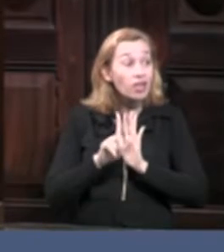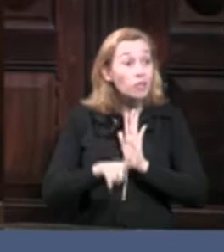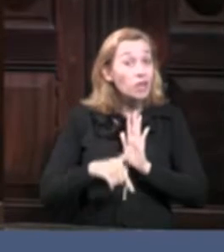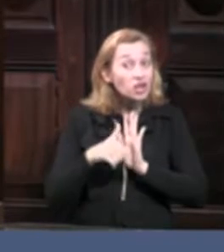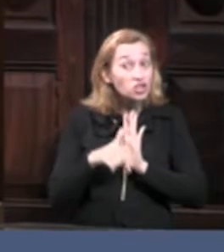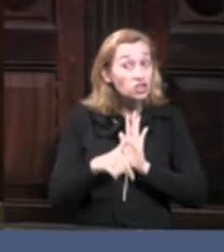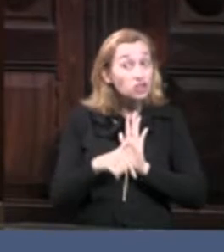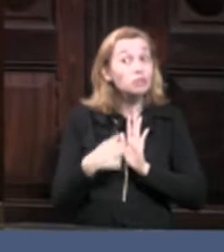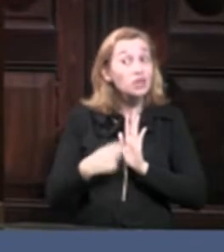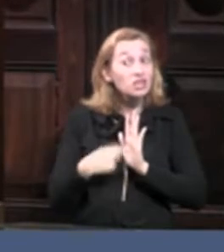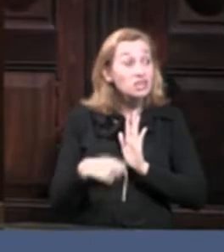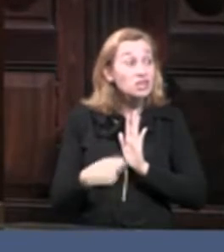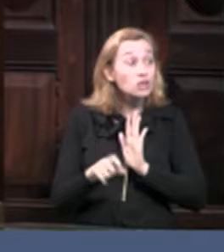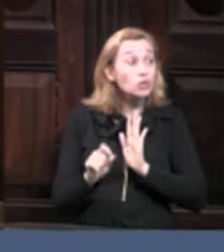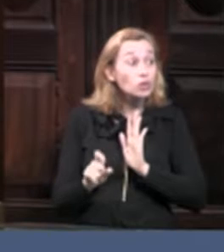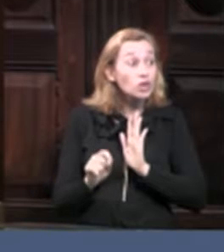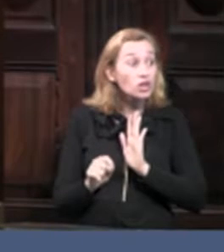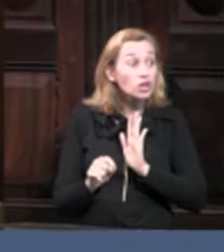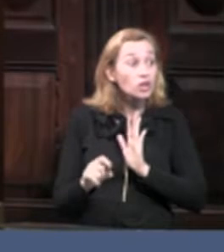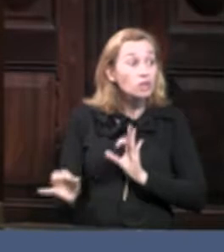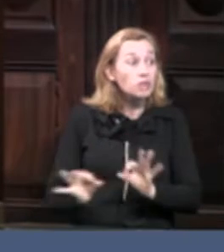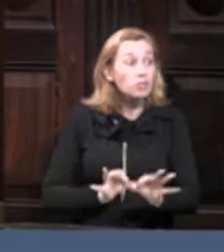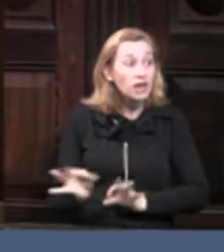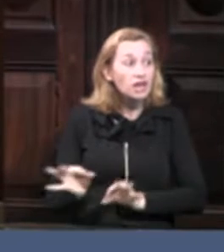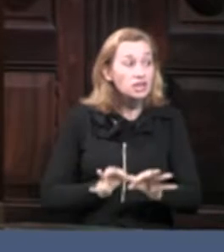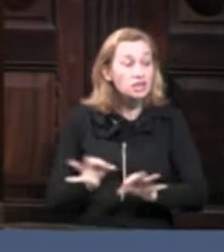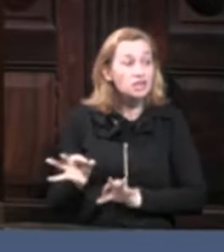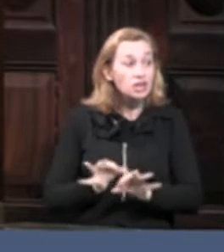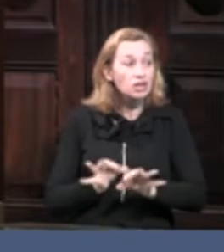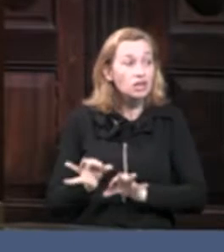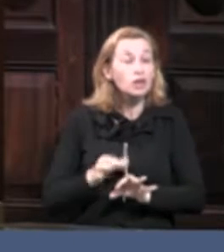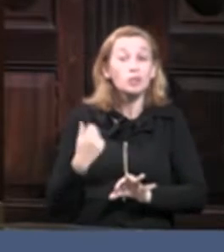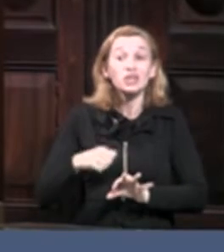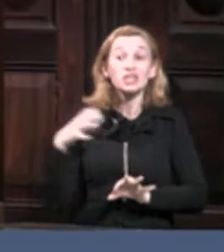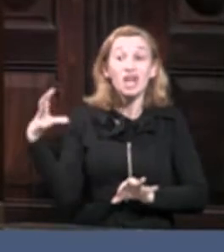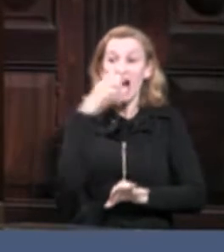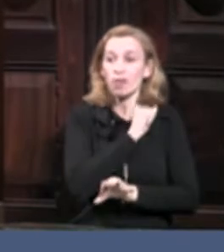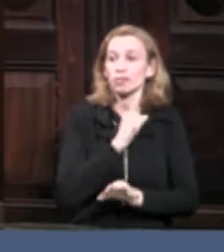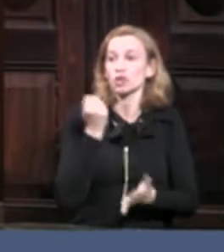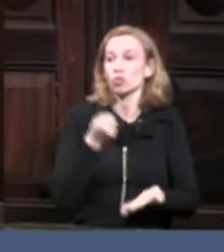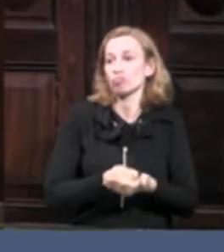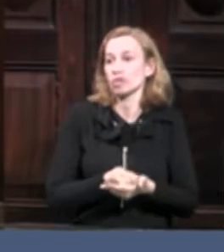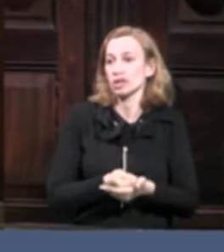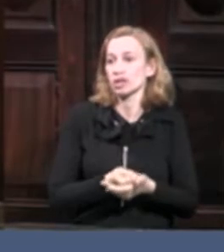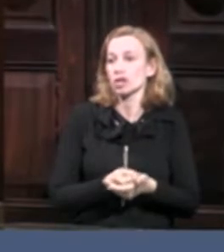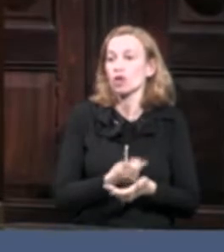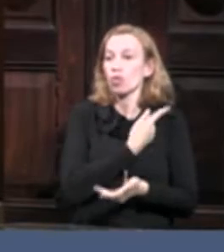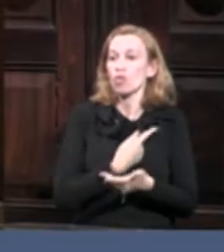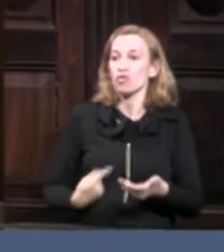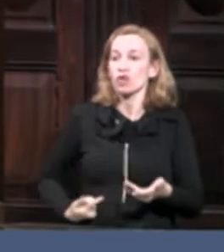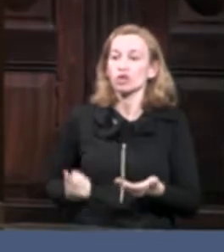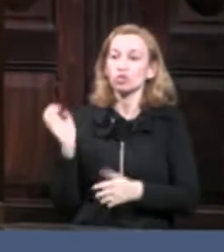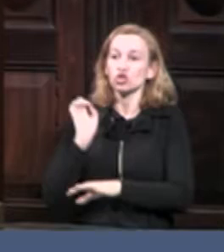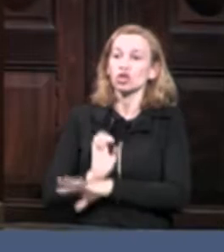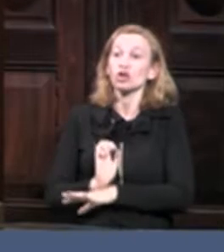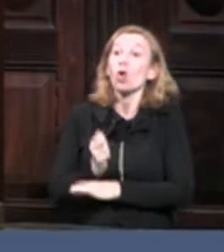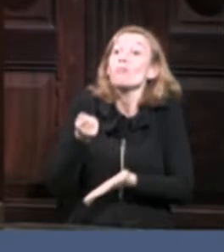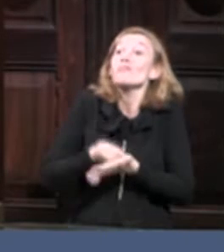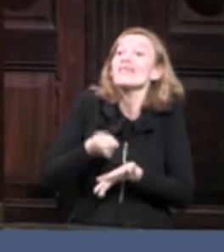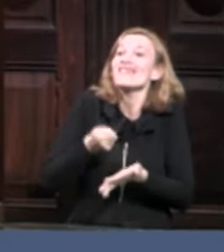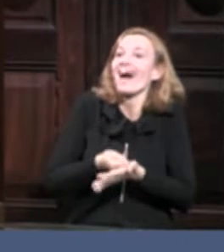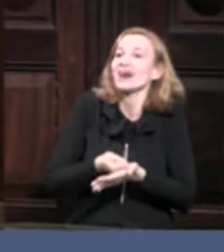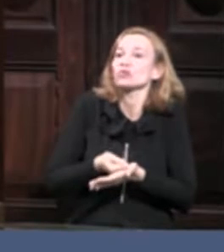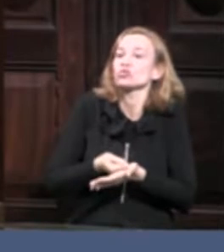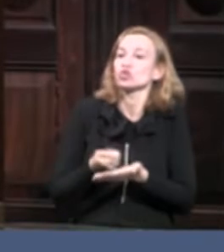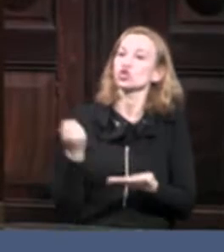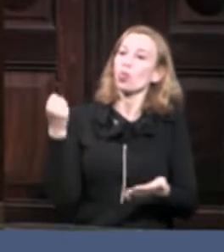sentido de que esse planejamento e a operação devem ser imediatos. O governo do Estado tem a obrigação de